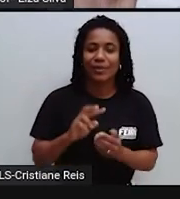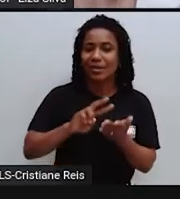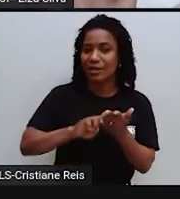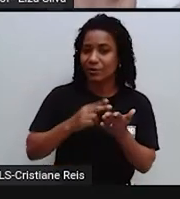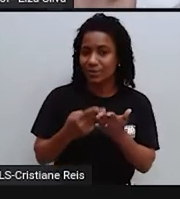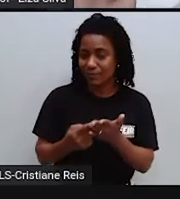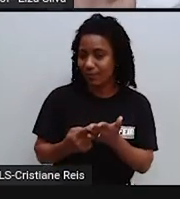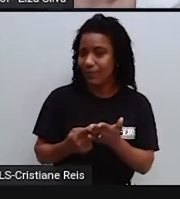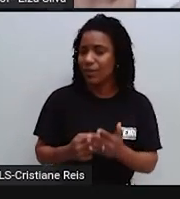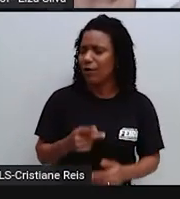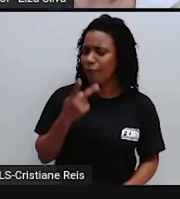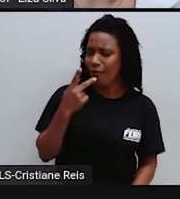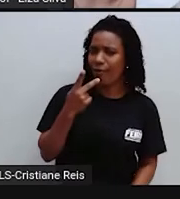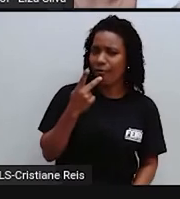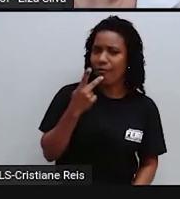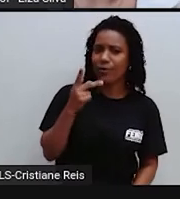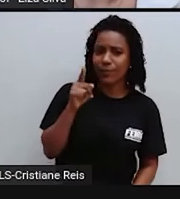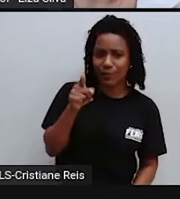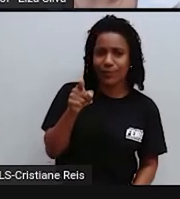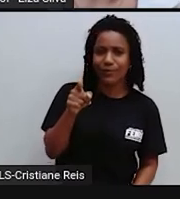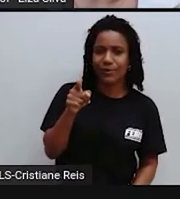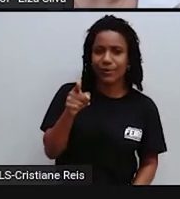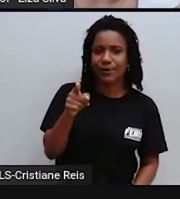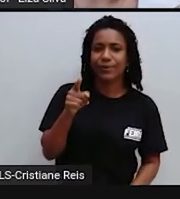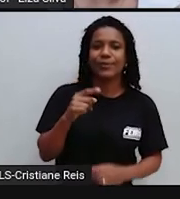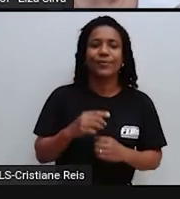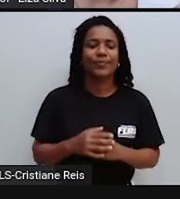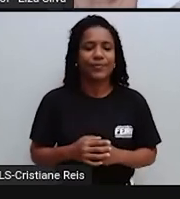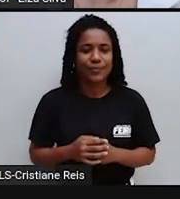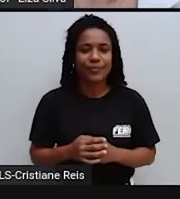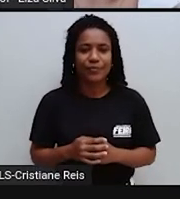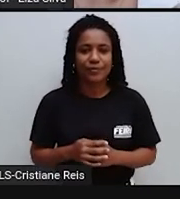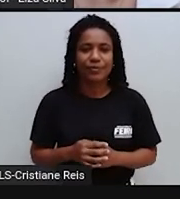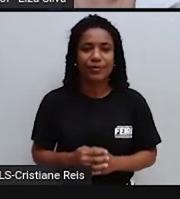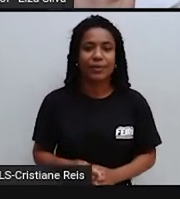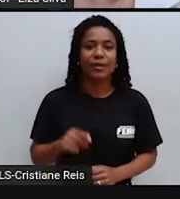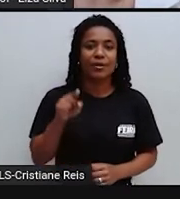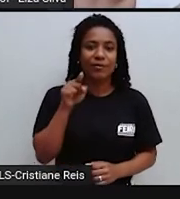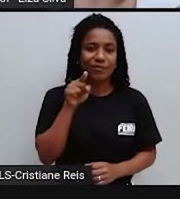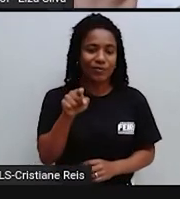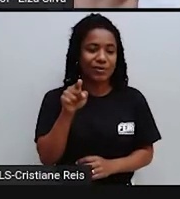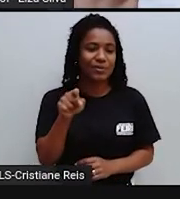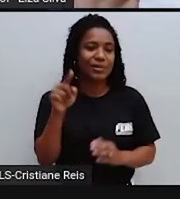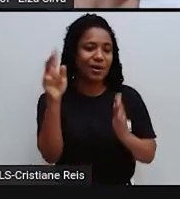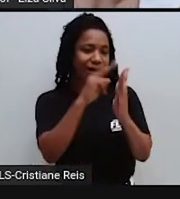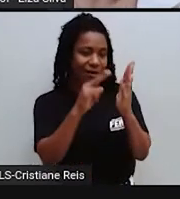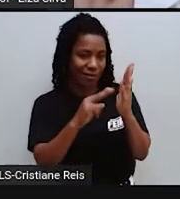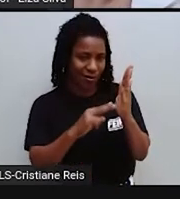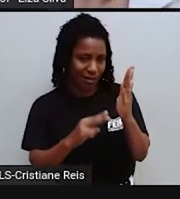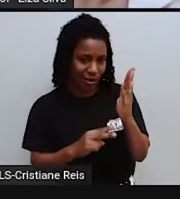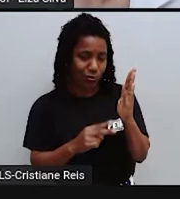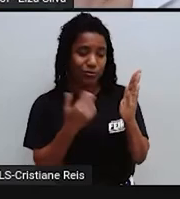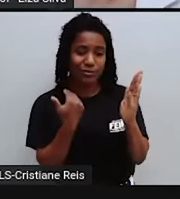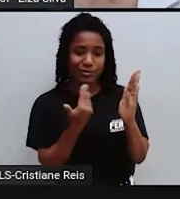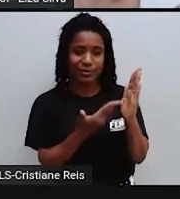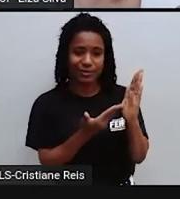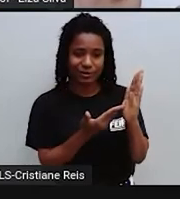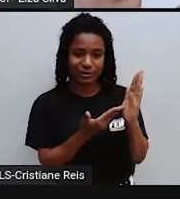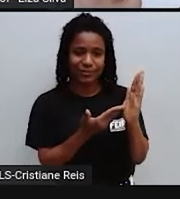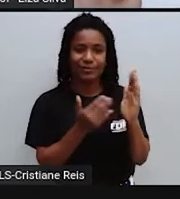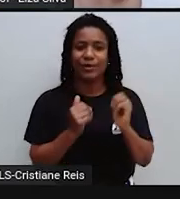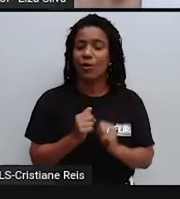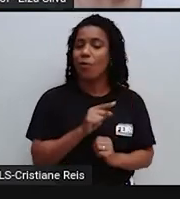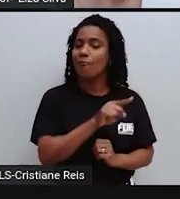com você. You are reading this. Você está lendo isto. Ou então,